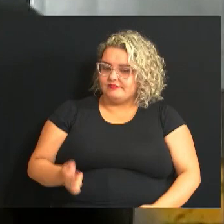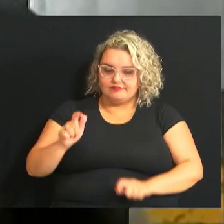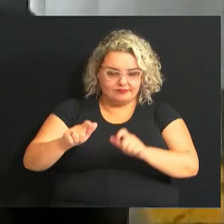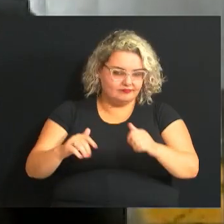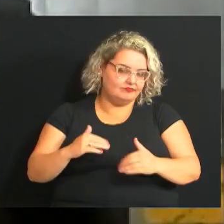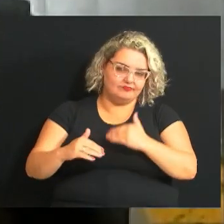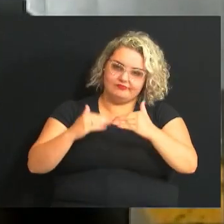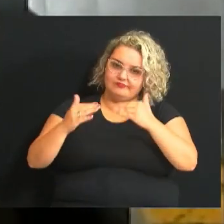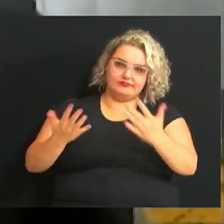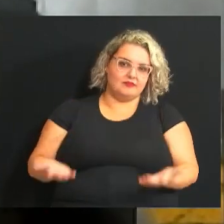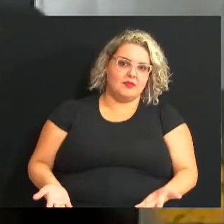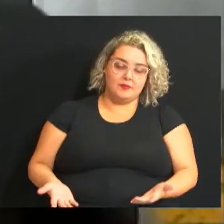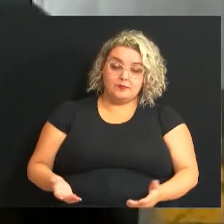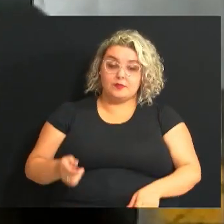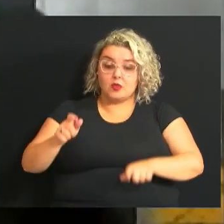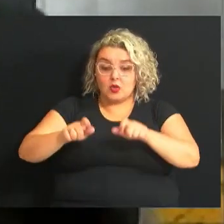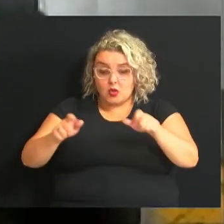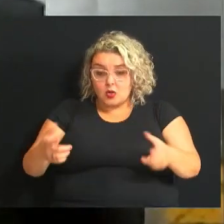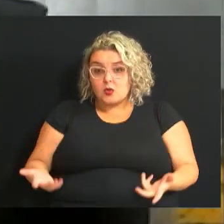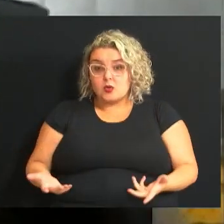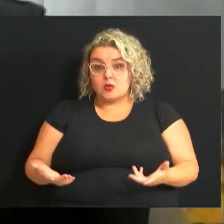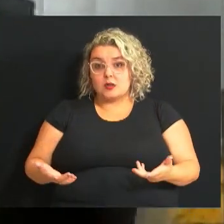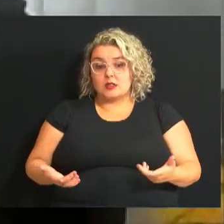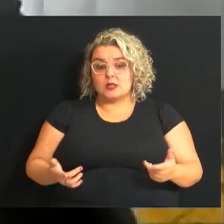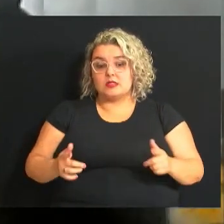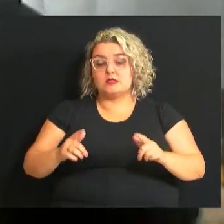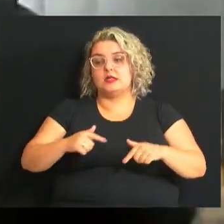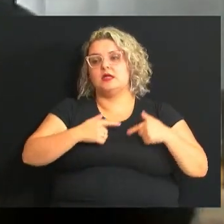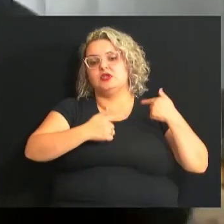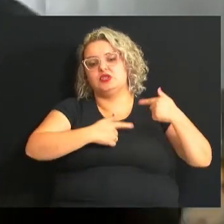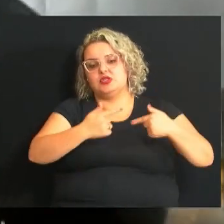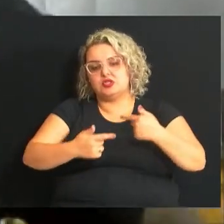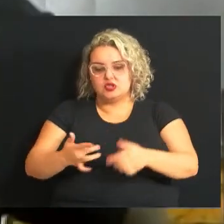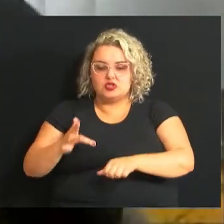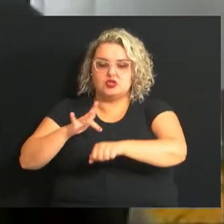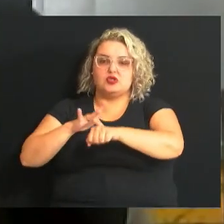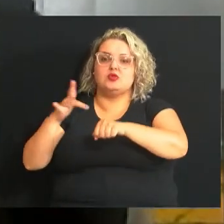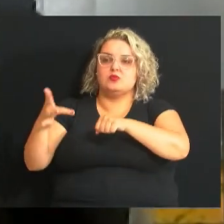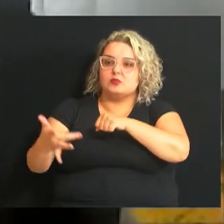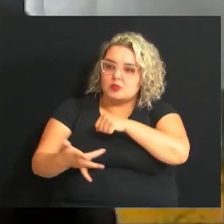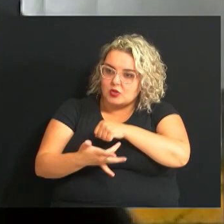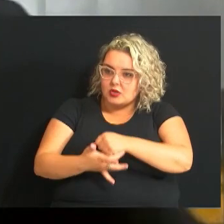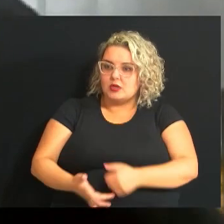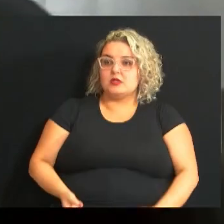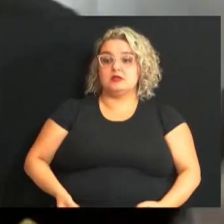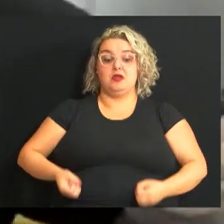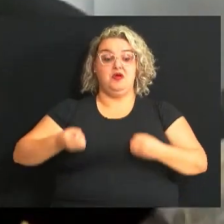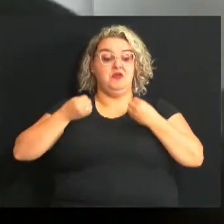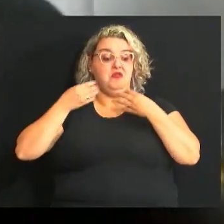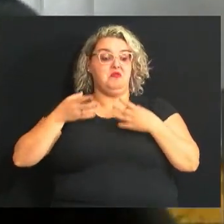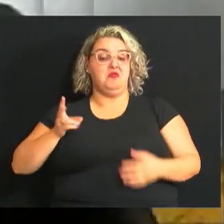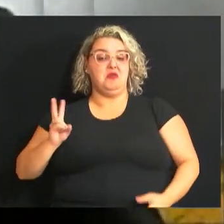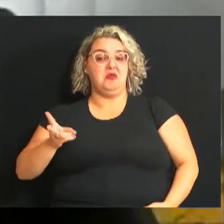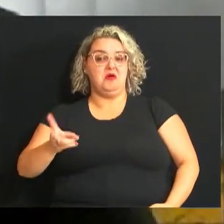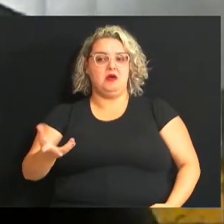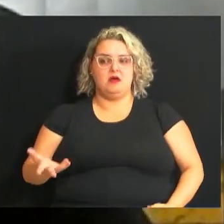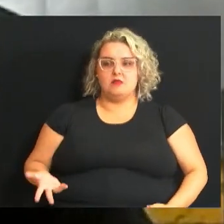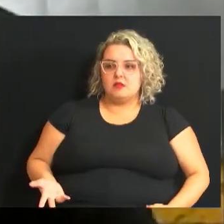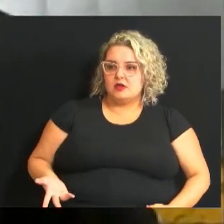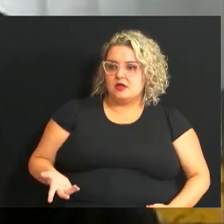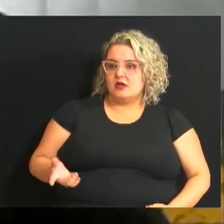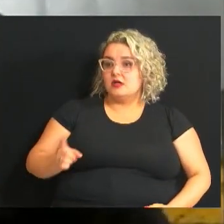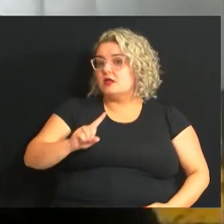verdade, pessoas assim, essa geração de mídia social, de você ser o bonzão o tempo todo, não que você tenha que mostrar